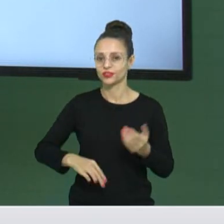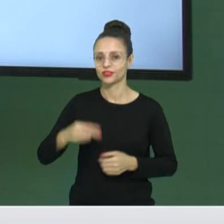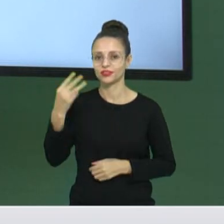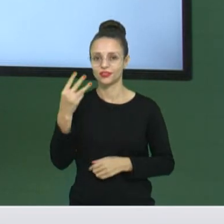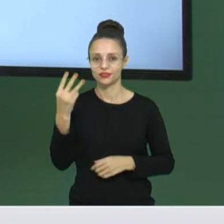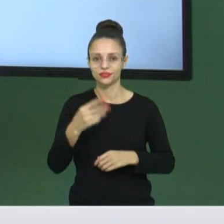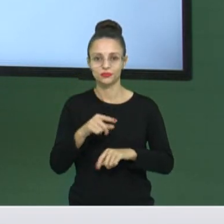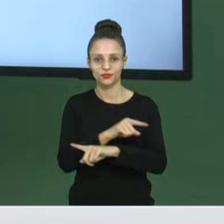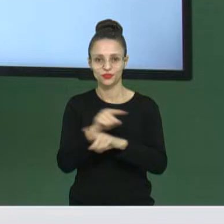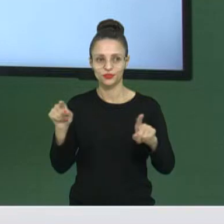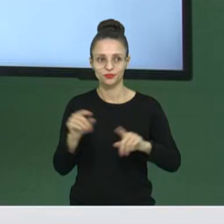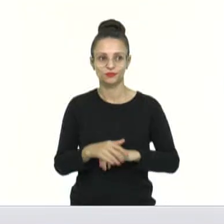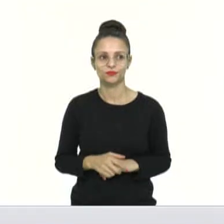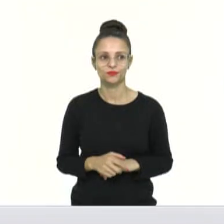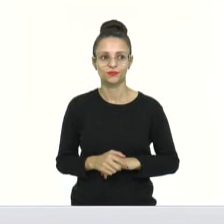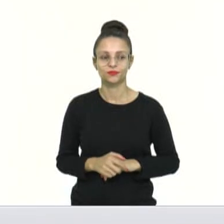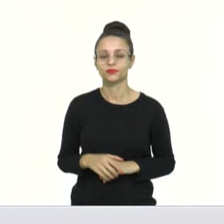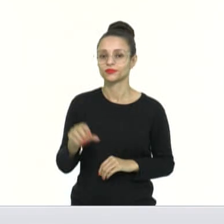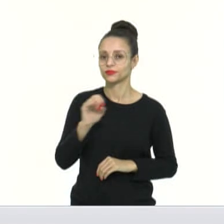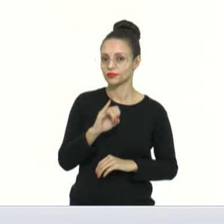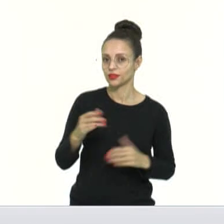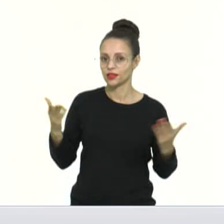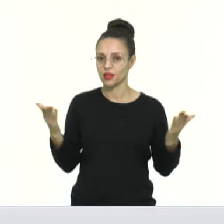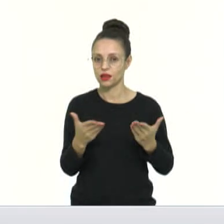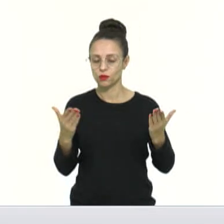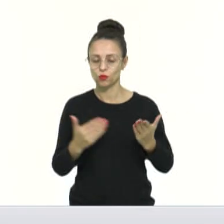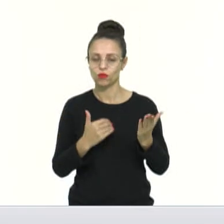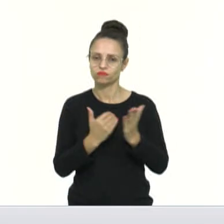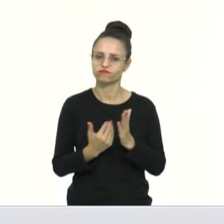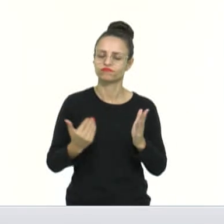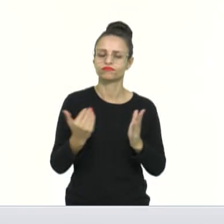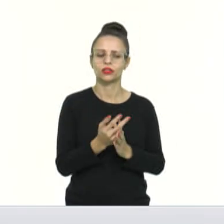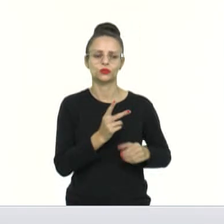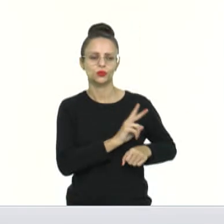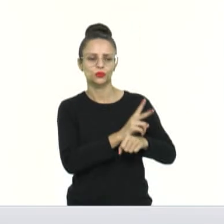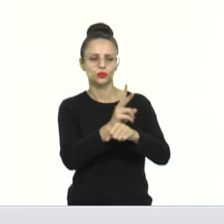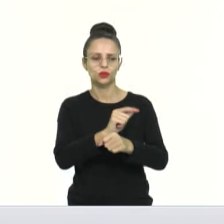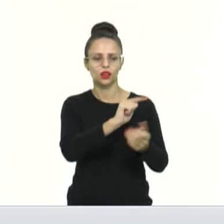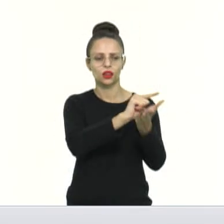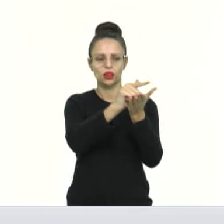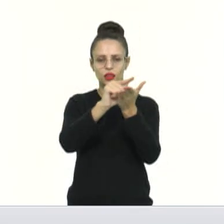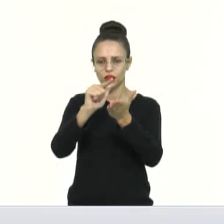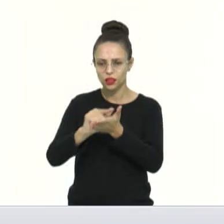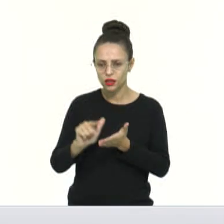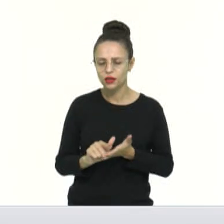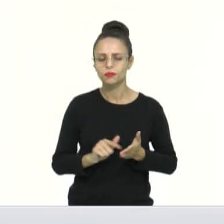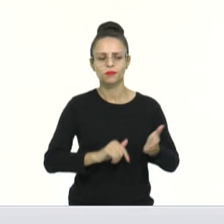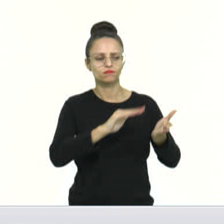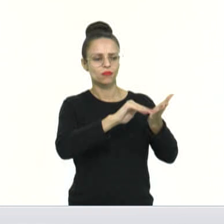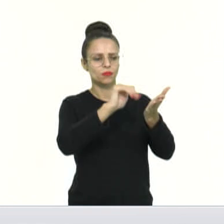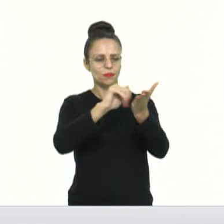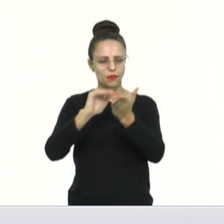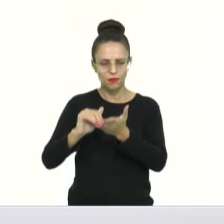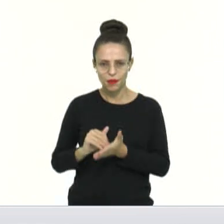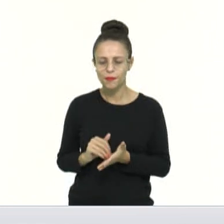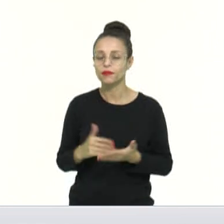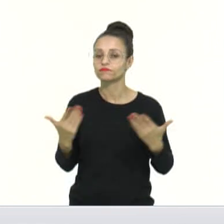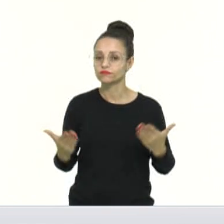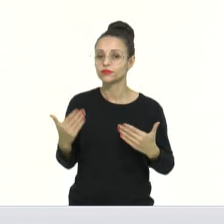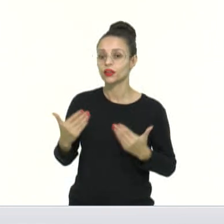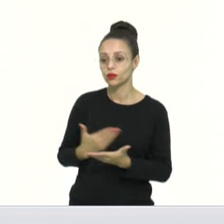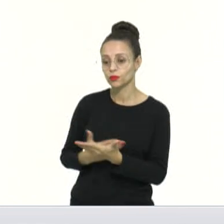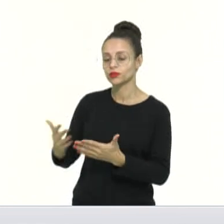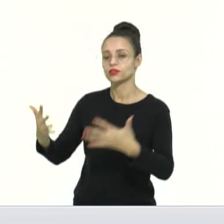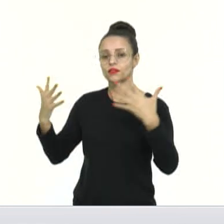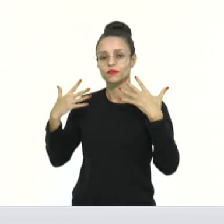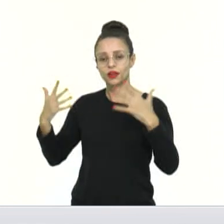Atividade 3 para você. Se agora intensificarmos a busca dos criadouros e eliminá-los, vamos entrar no